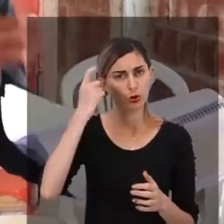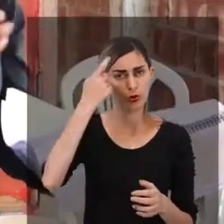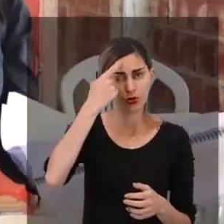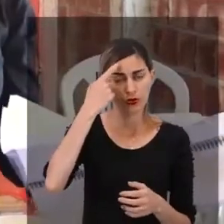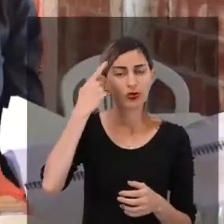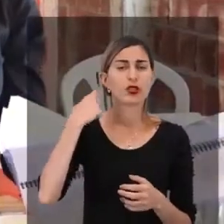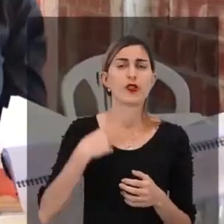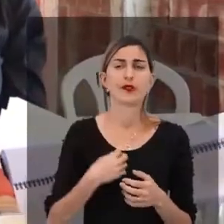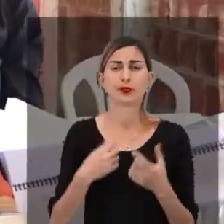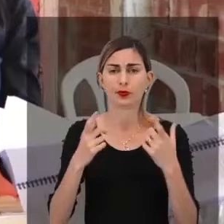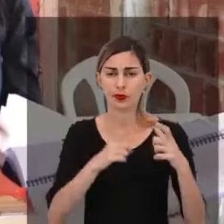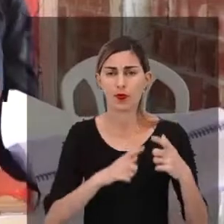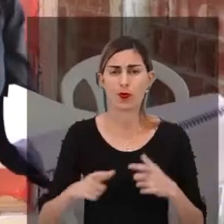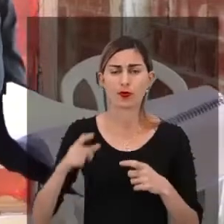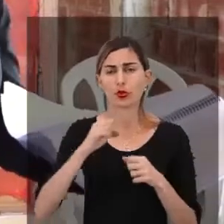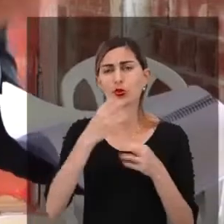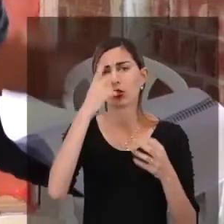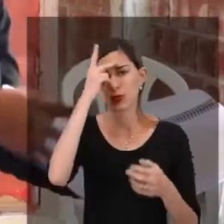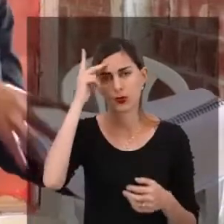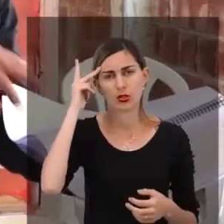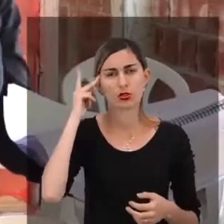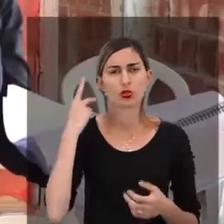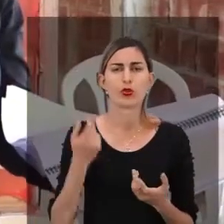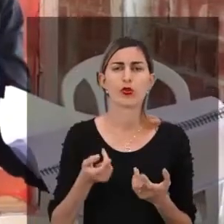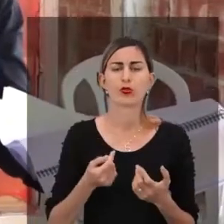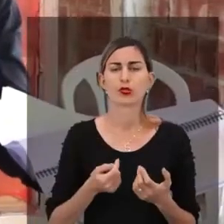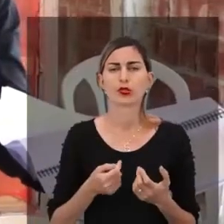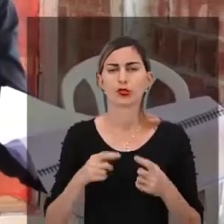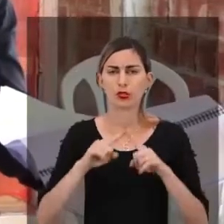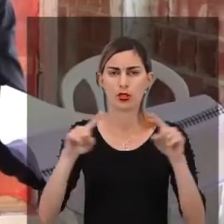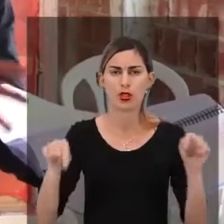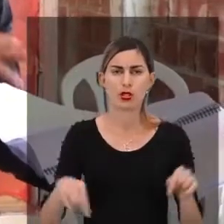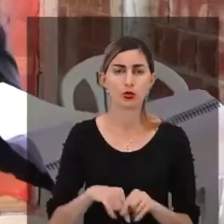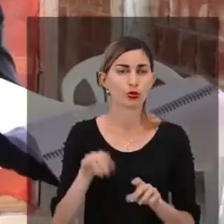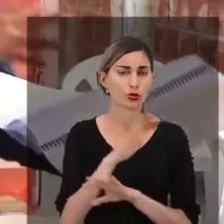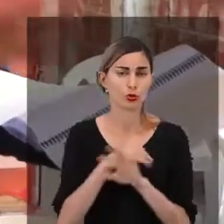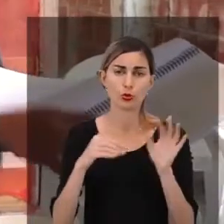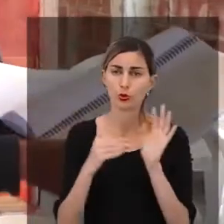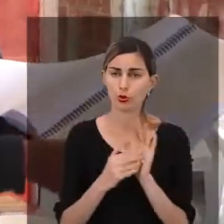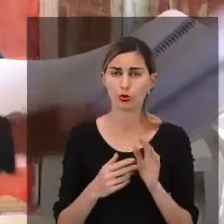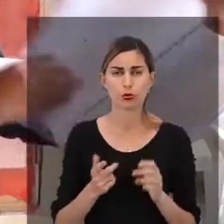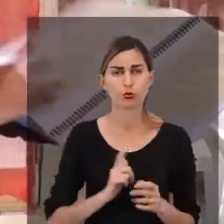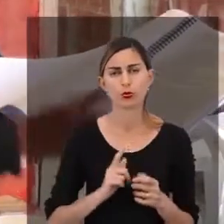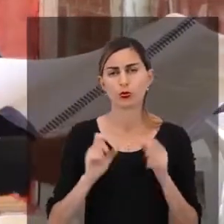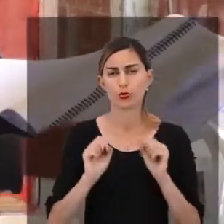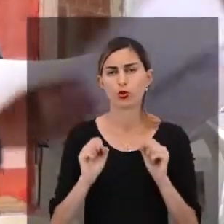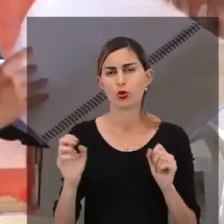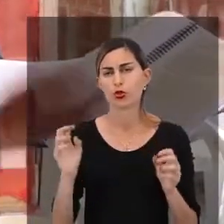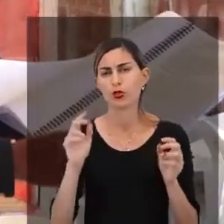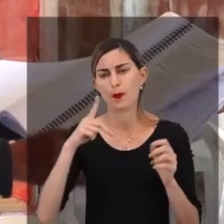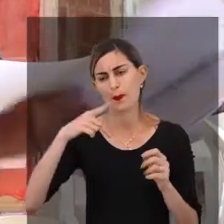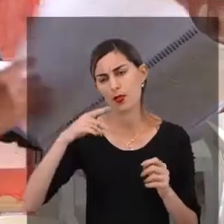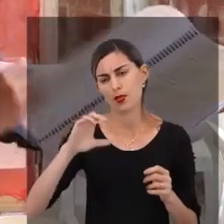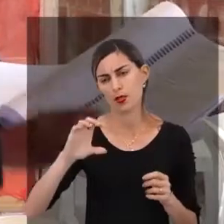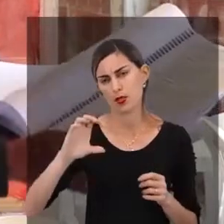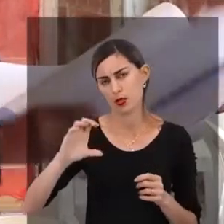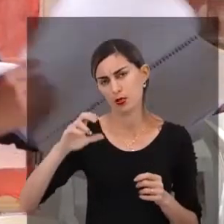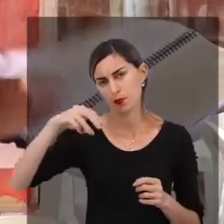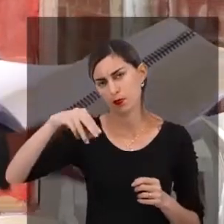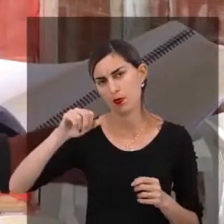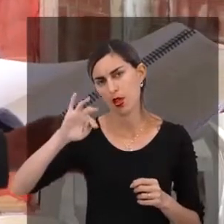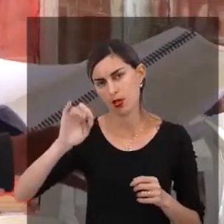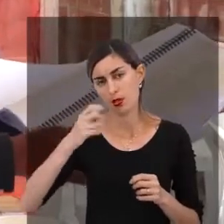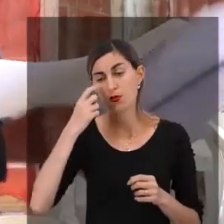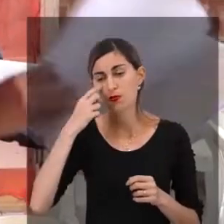para dimensionar as áreas de vivência, quantas pessoas vão ter no canteiro. Então, tudo isso ele pode vir aqui no